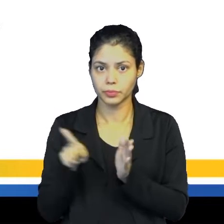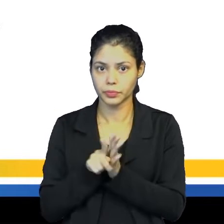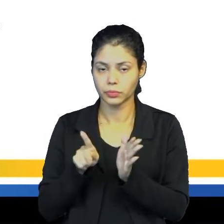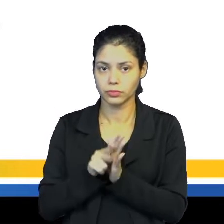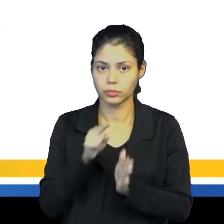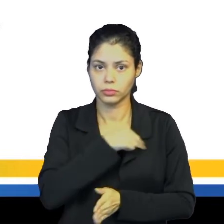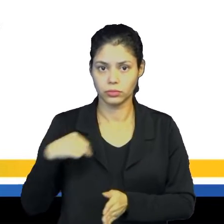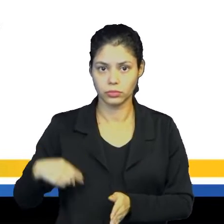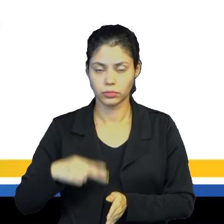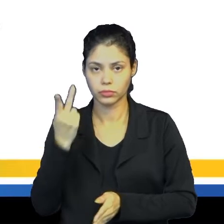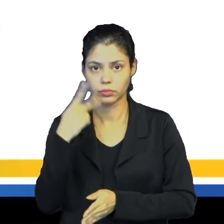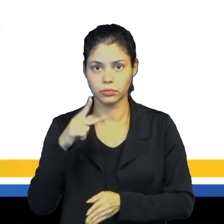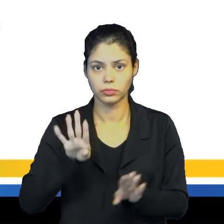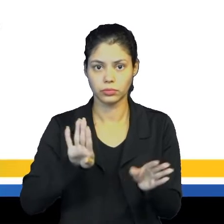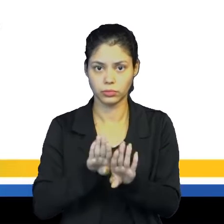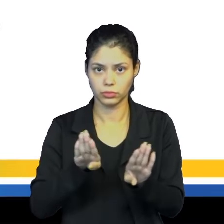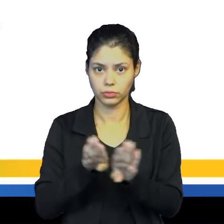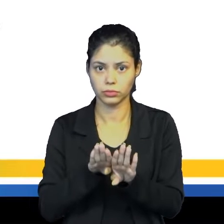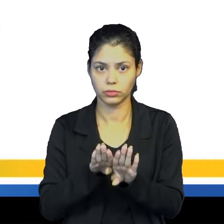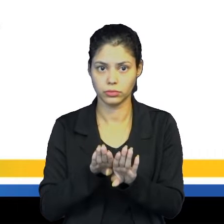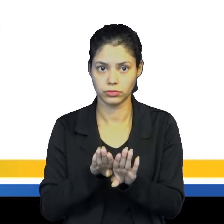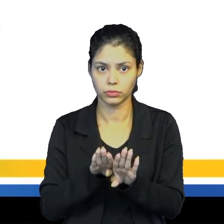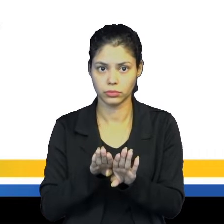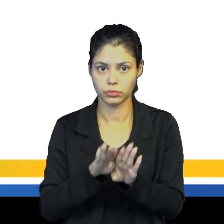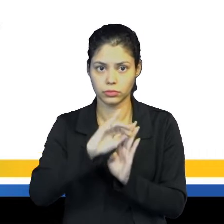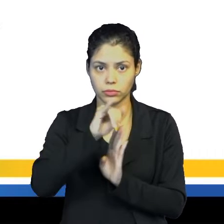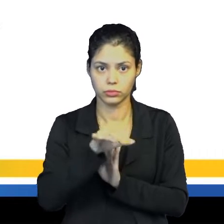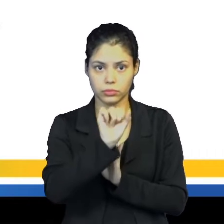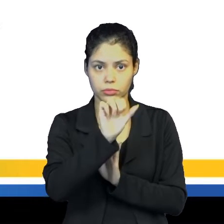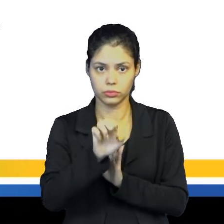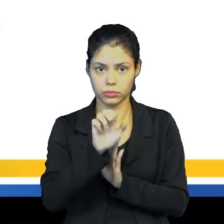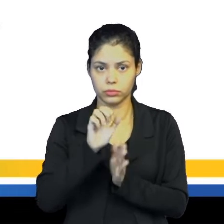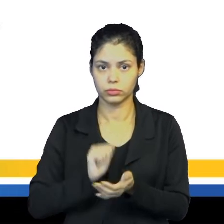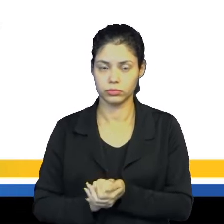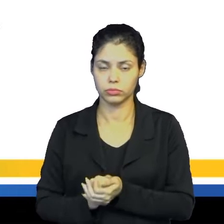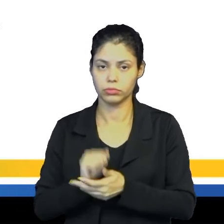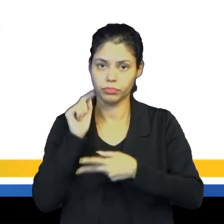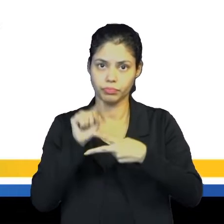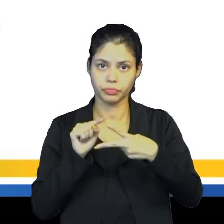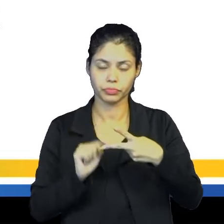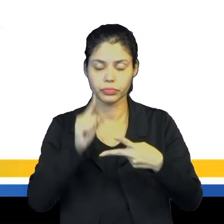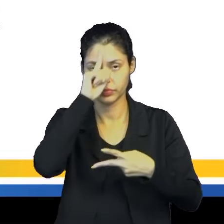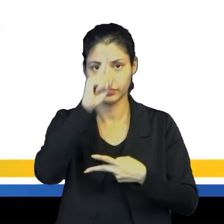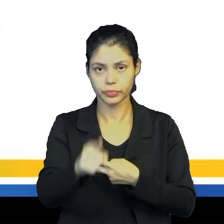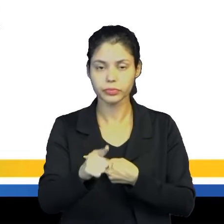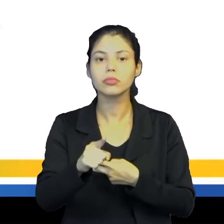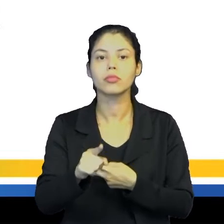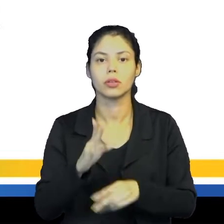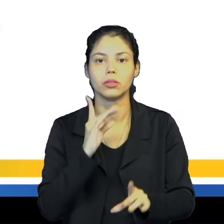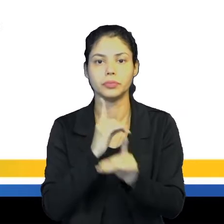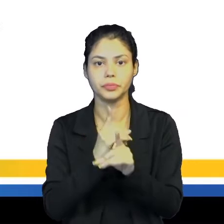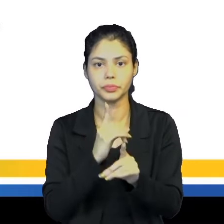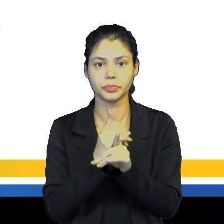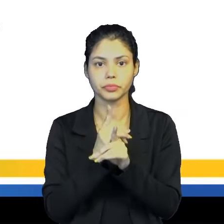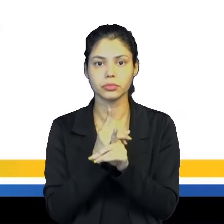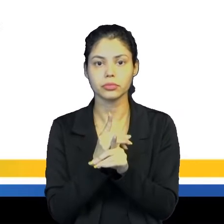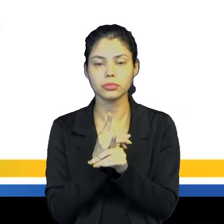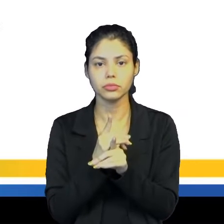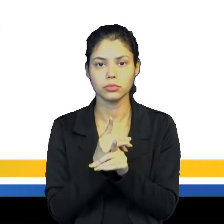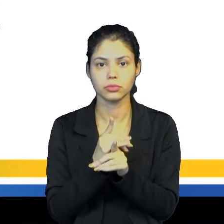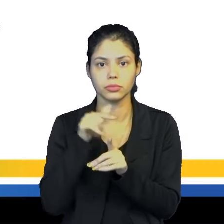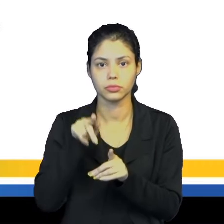Chile e Peru, ela foi comutada pelo José Martí, né. Ambos eles são líderes, né, eles se encontram ali